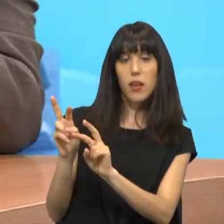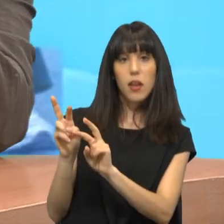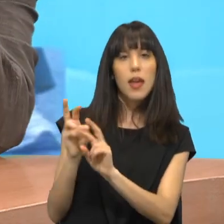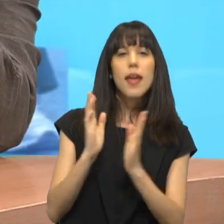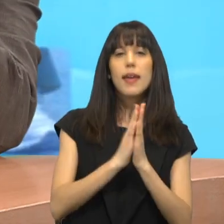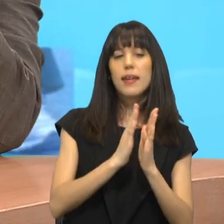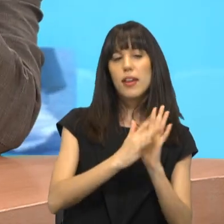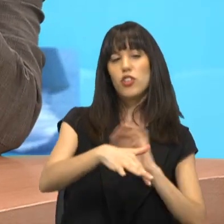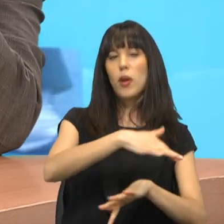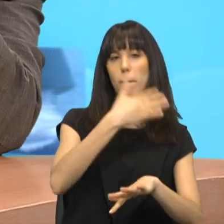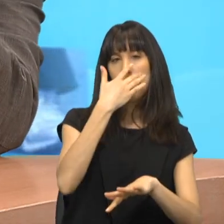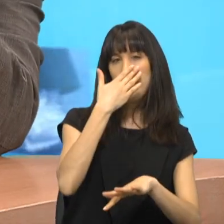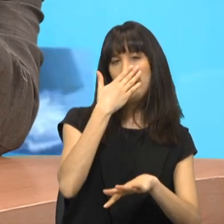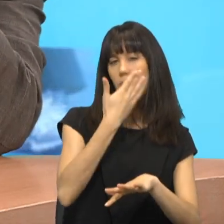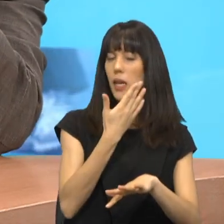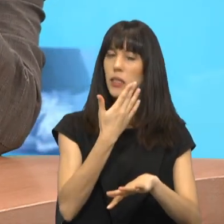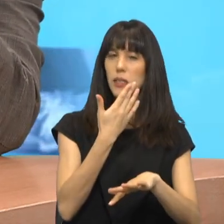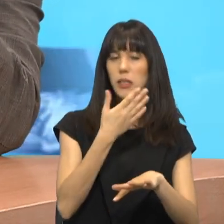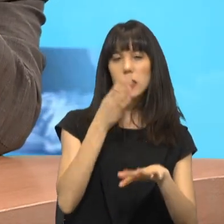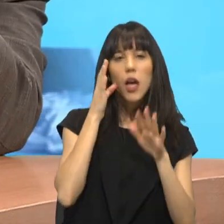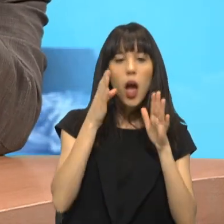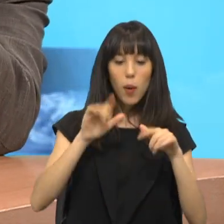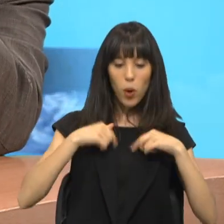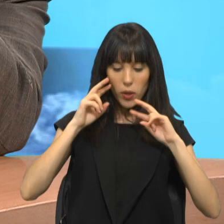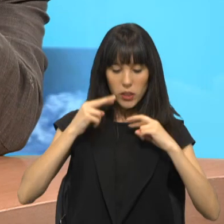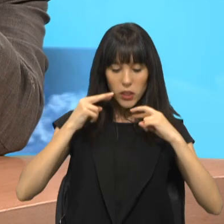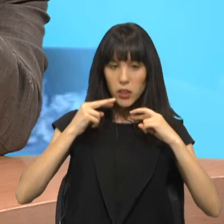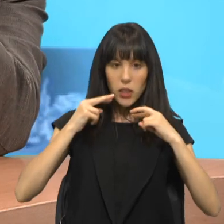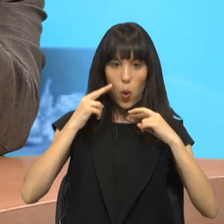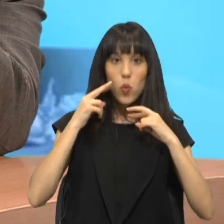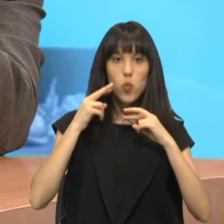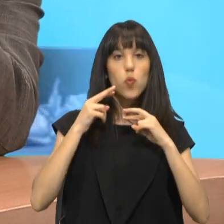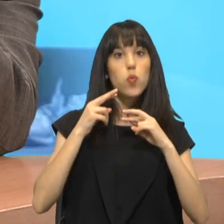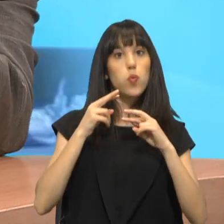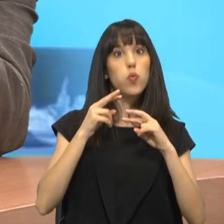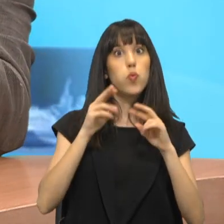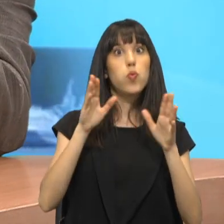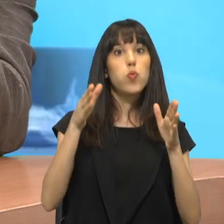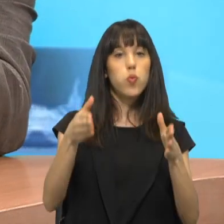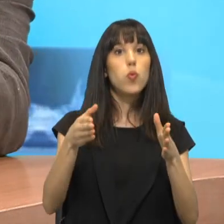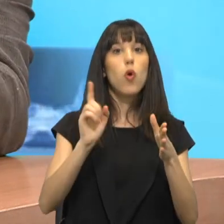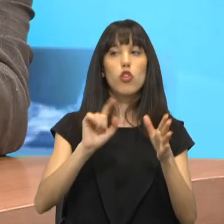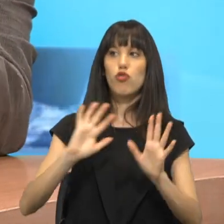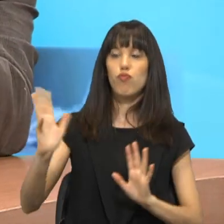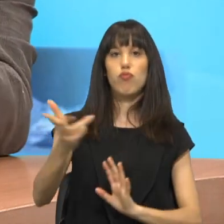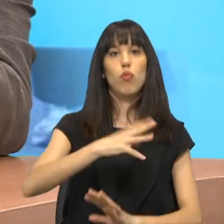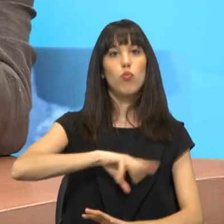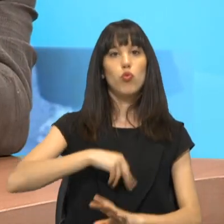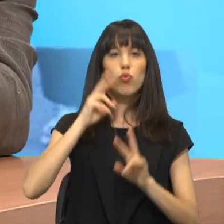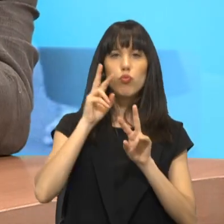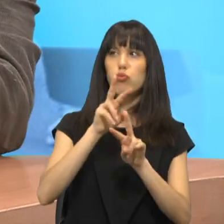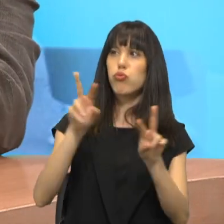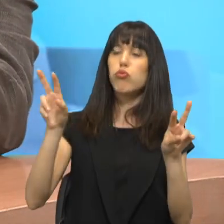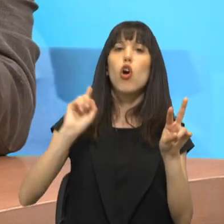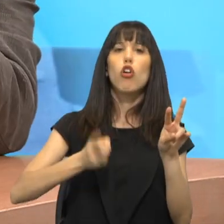deixa de estar tão centrada a partir de si e passa a estar centrada onde? Na realidade do mundo, para observar, para ler os sinais